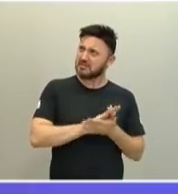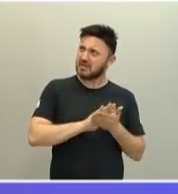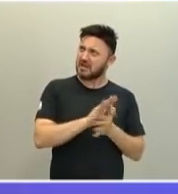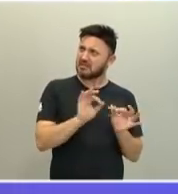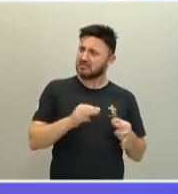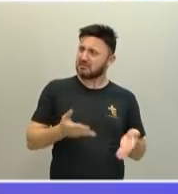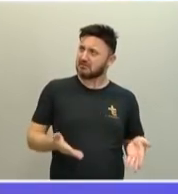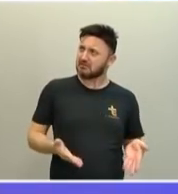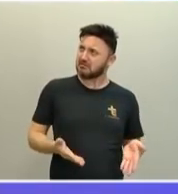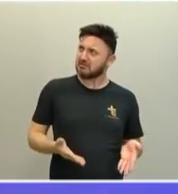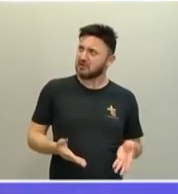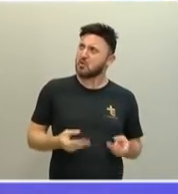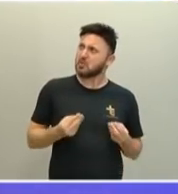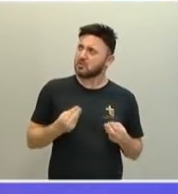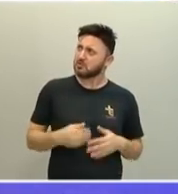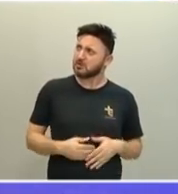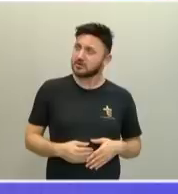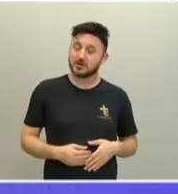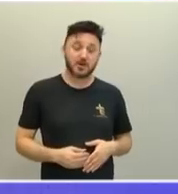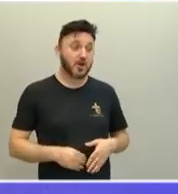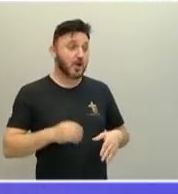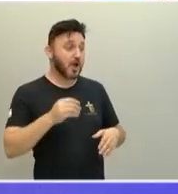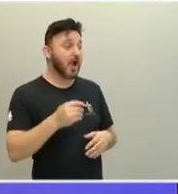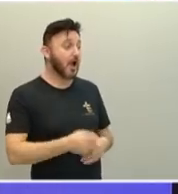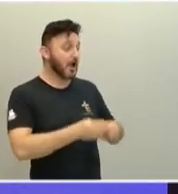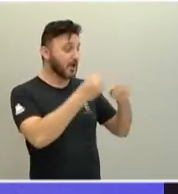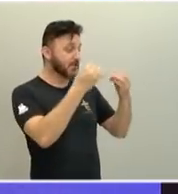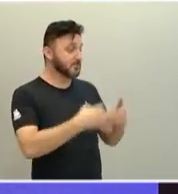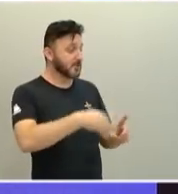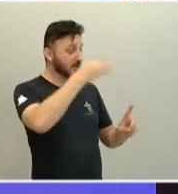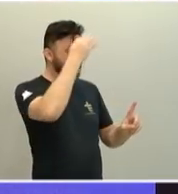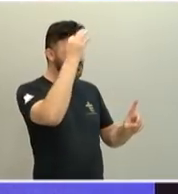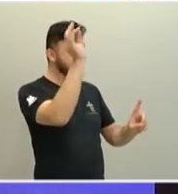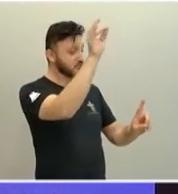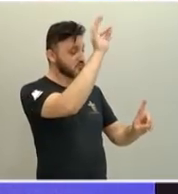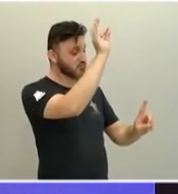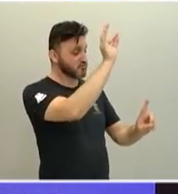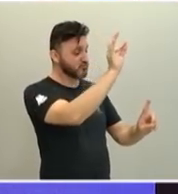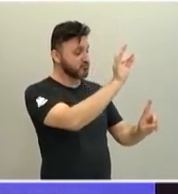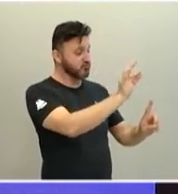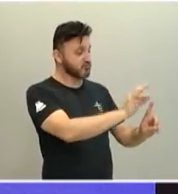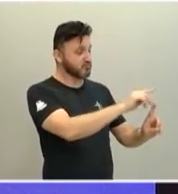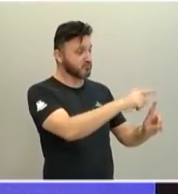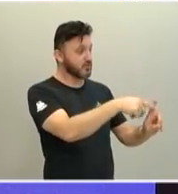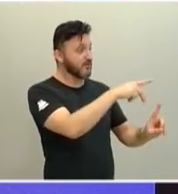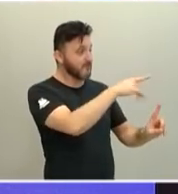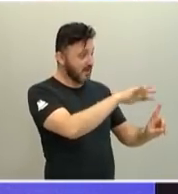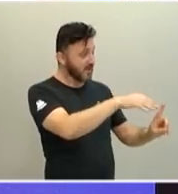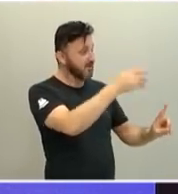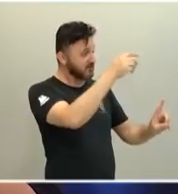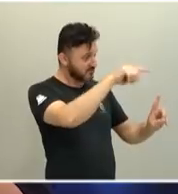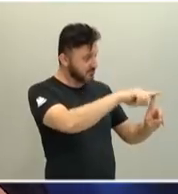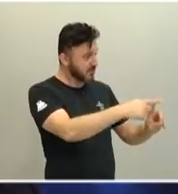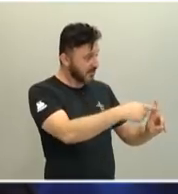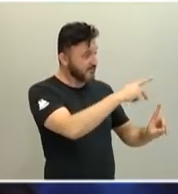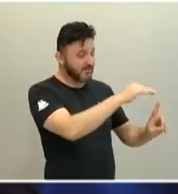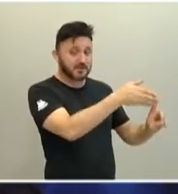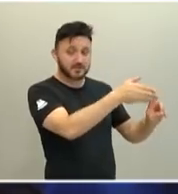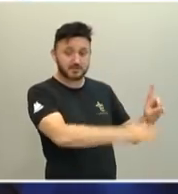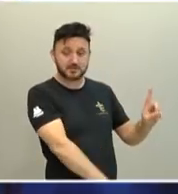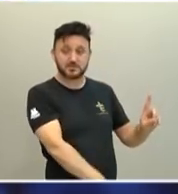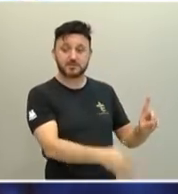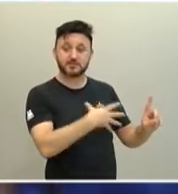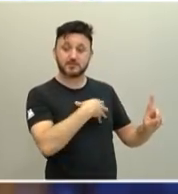Espírito Santo descerá sobre ti e a força do Altíssimo te envolverá. E aí você vai ficar grávida. E você vai dar à luz o Filho de